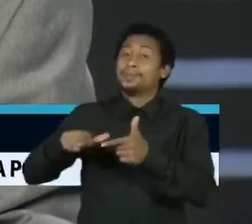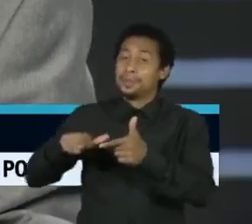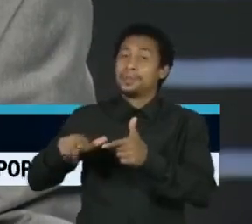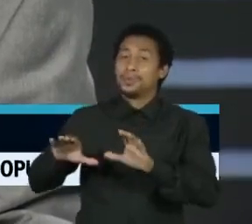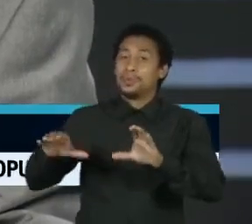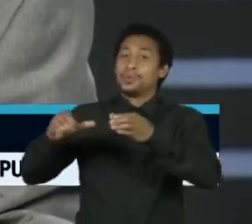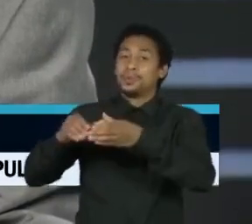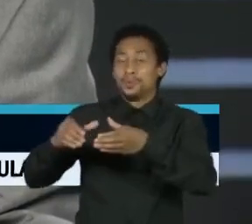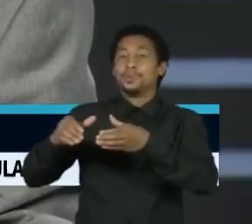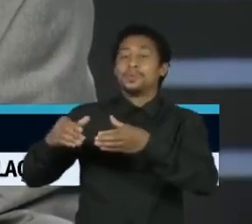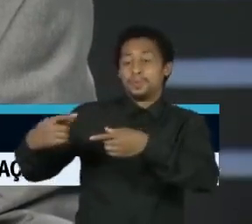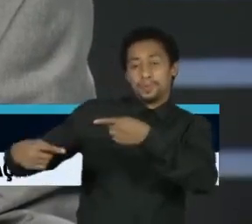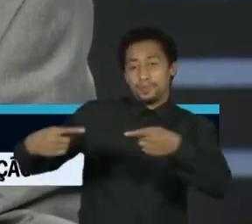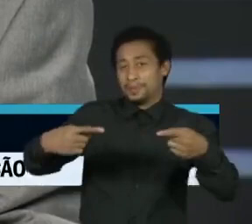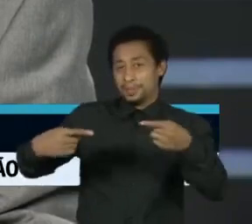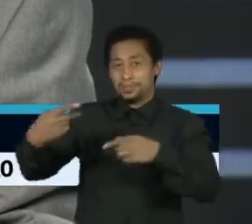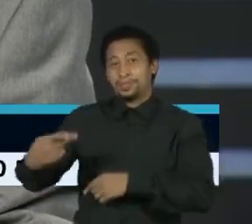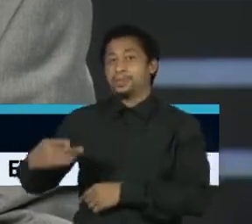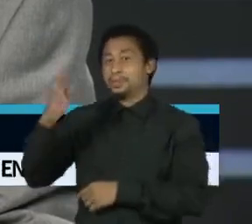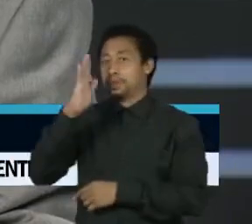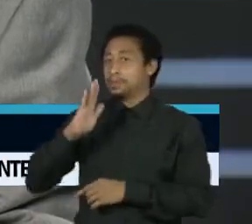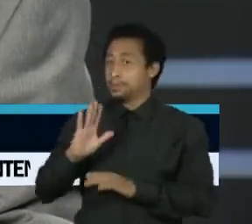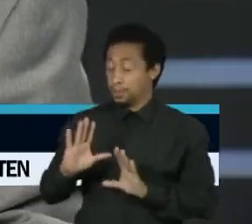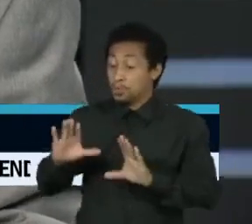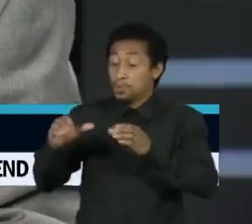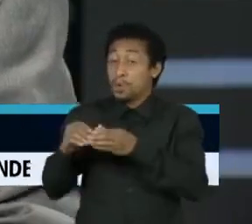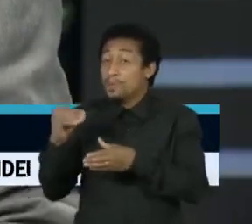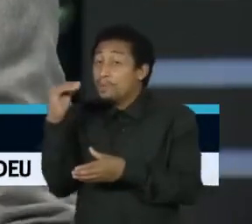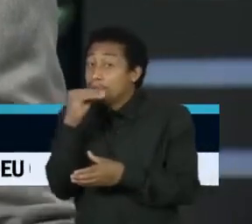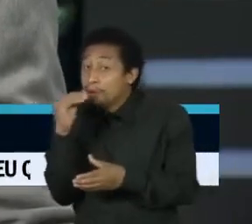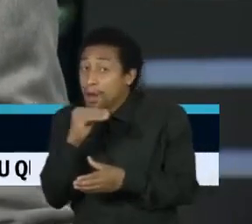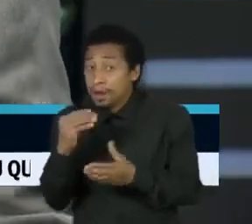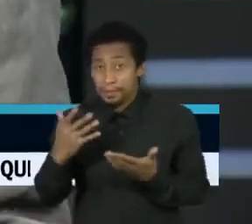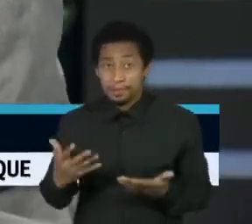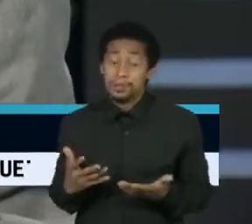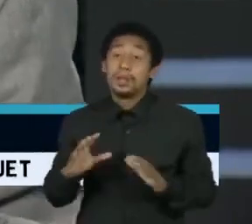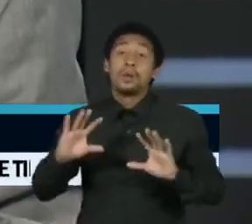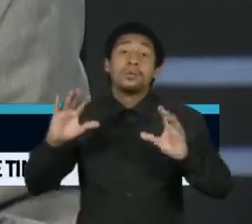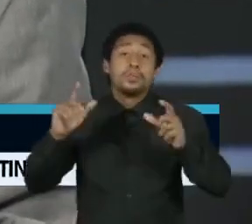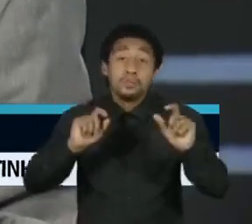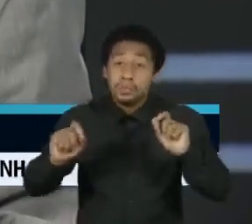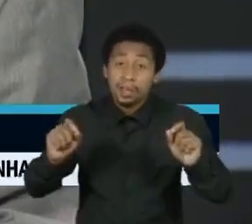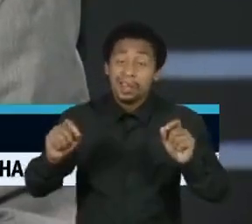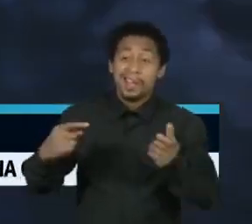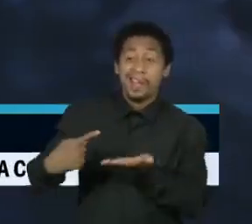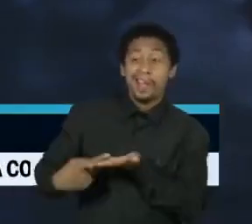muito fraco, que abre espaço para um governo que fica inchado na sua dinâmica.